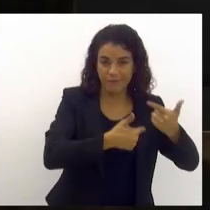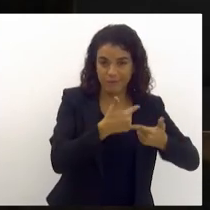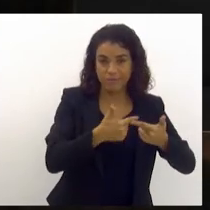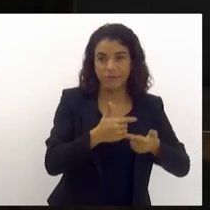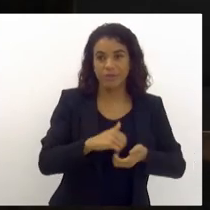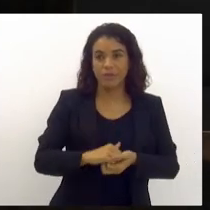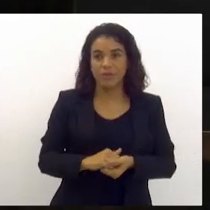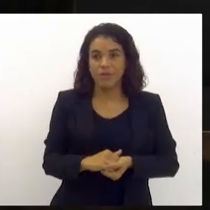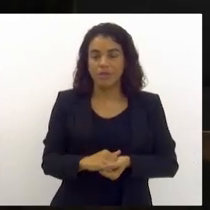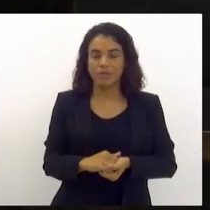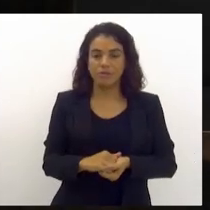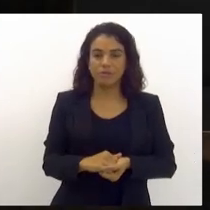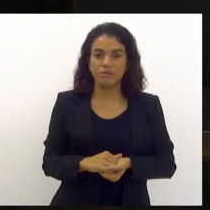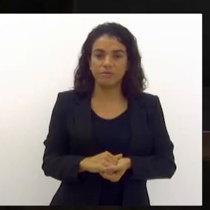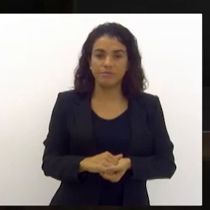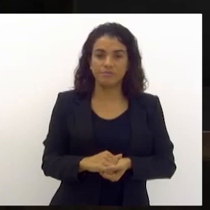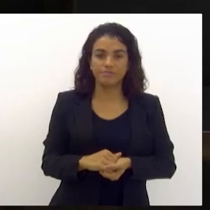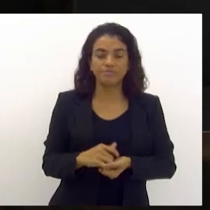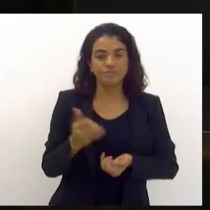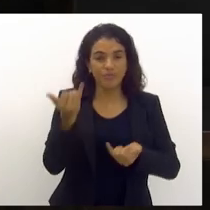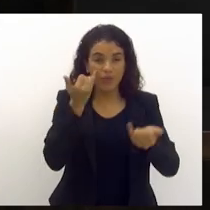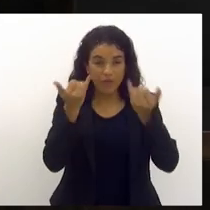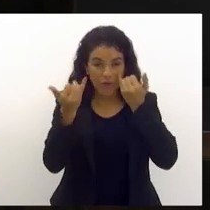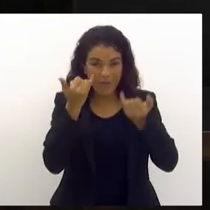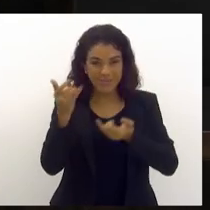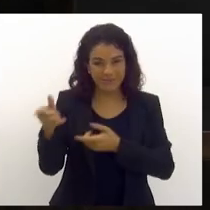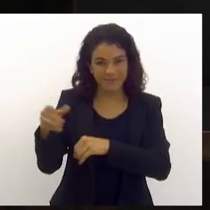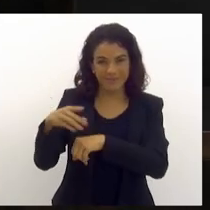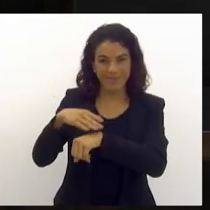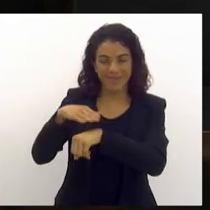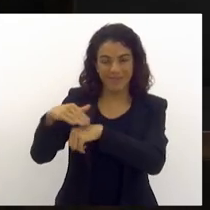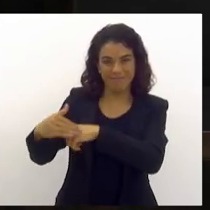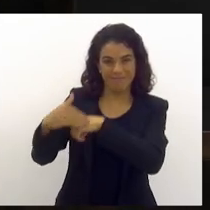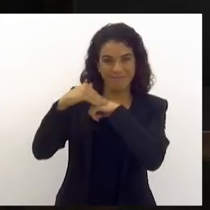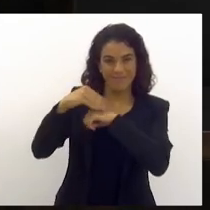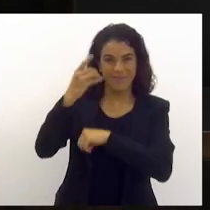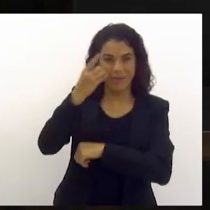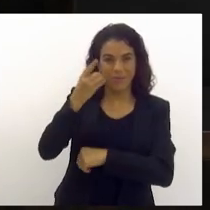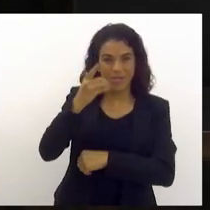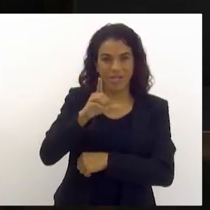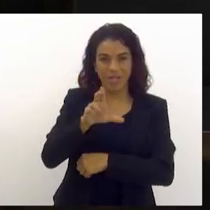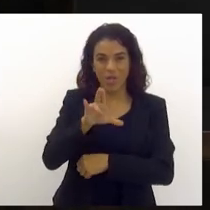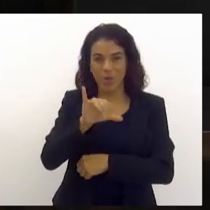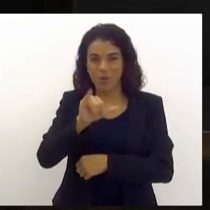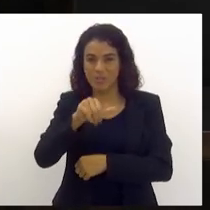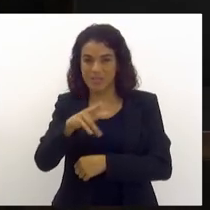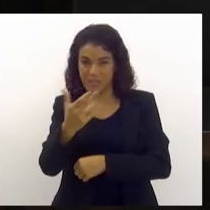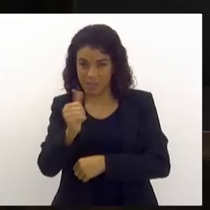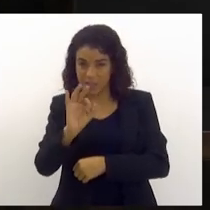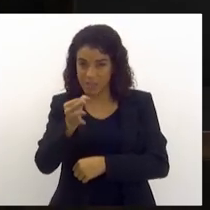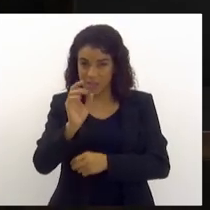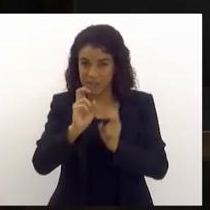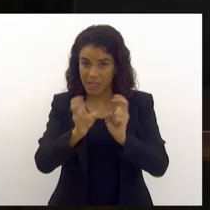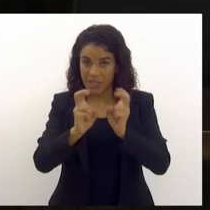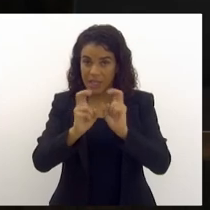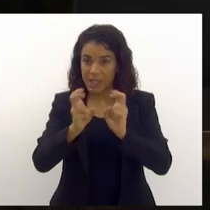uma informação da deputada Lucinha, que parece que é o ramal de Santa Cruz, Lucinha, se eu estiver enganado.